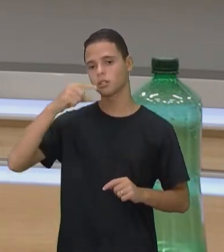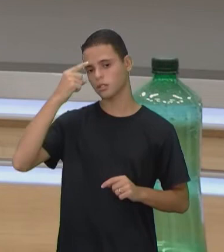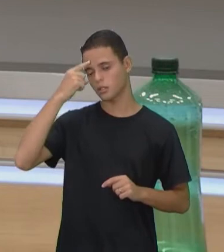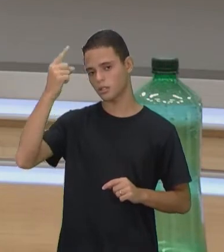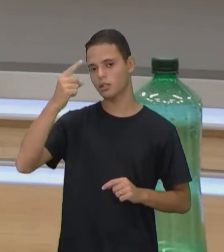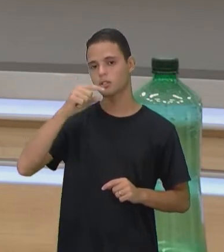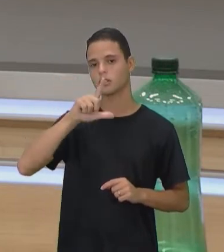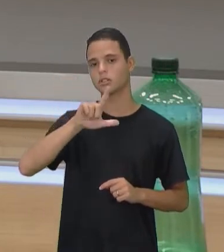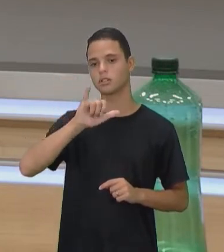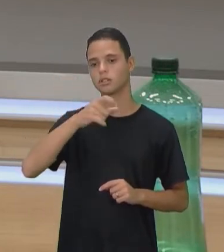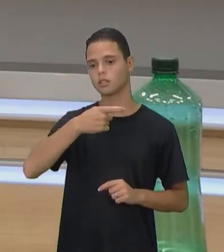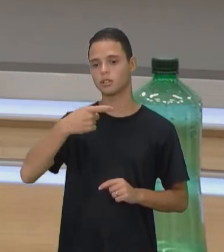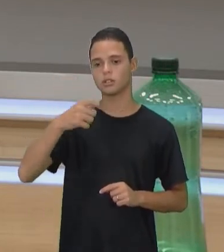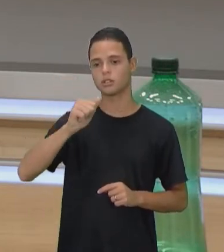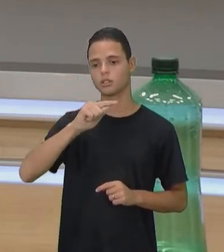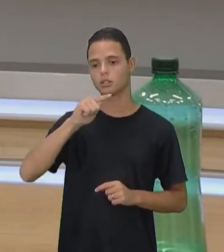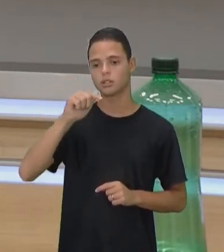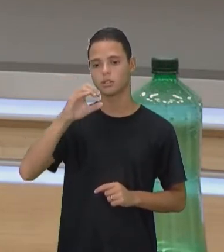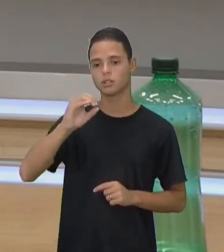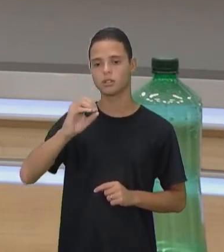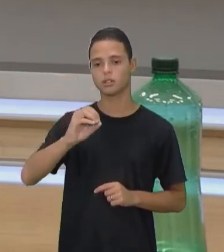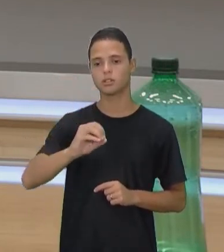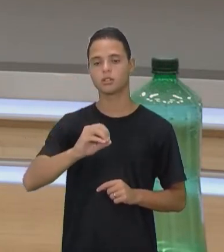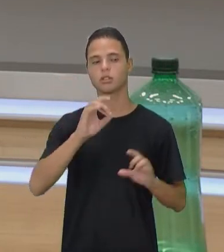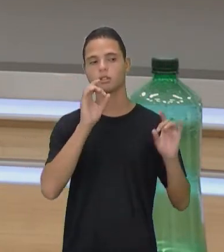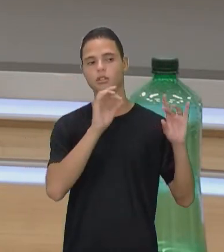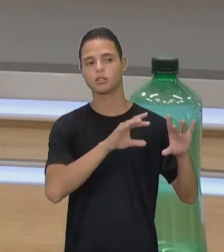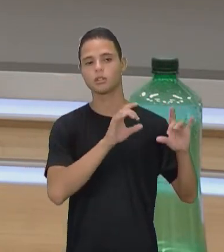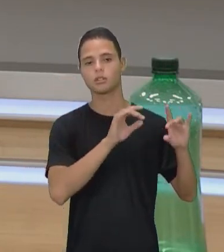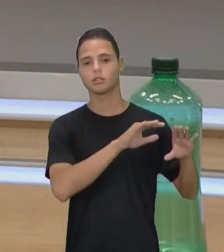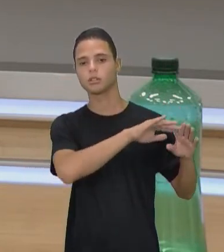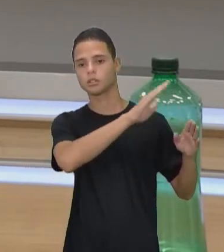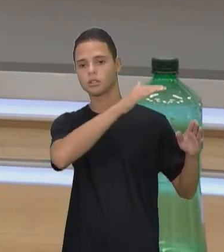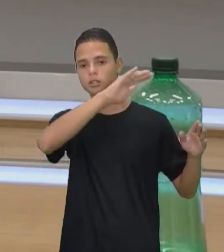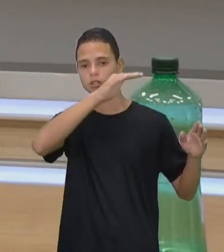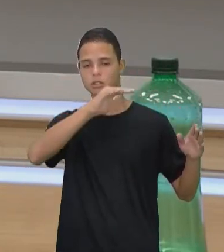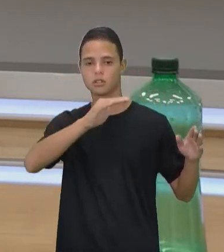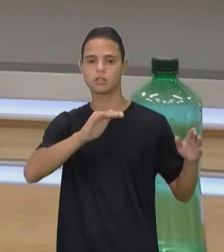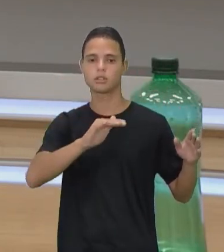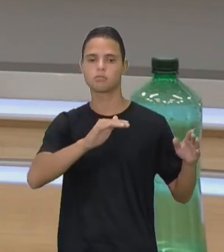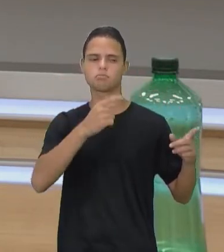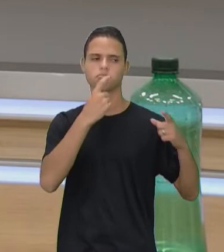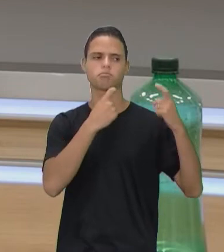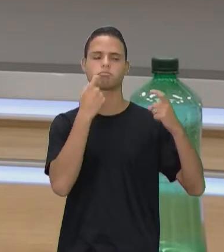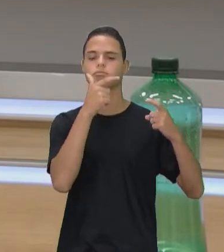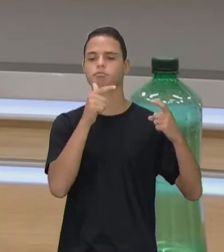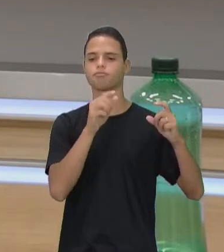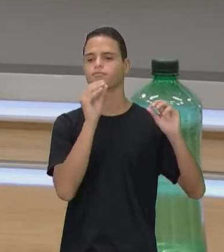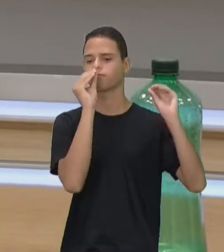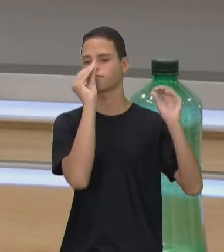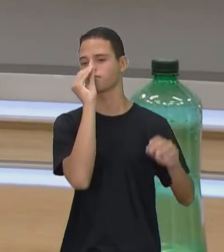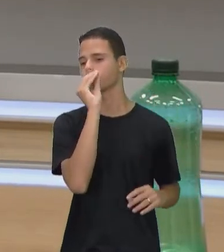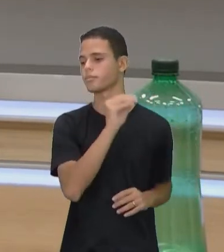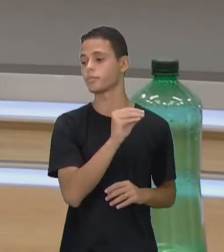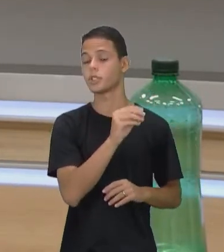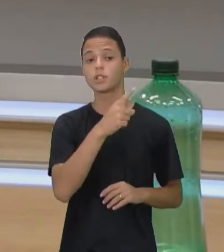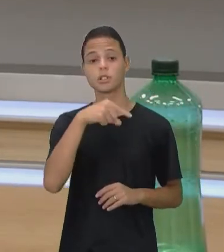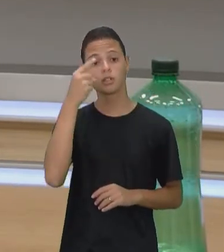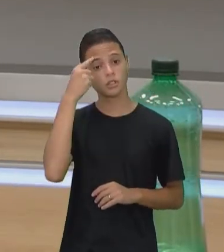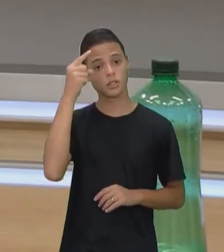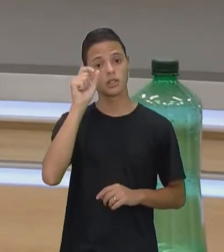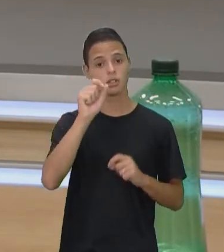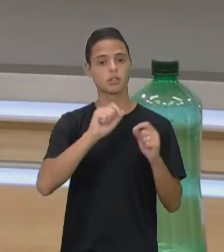gente pensa que não teria essa preocupação com o lixo, a gente pensa que esses gases, de novo,